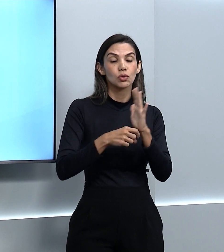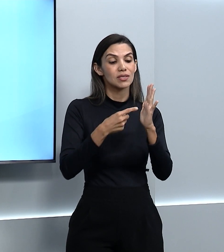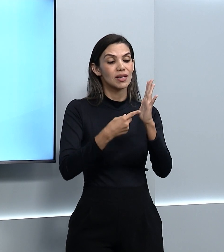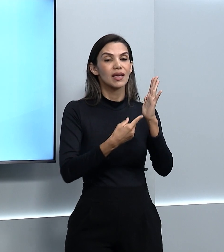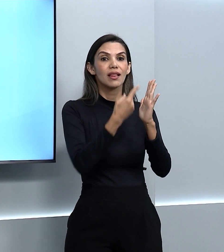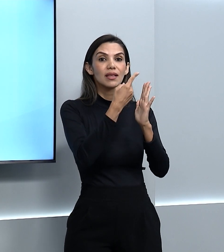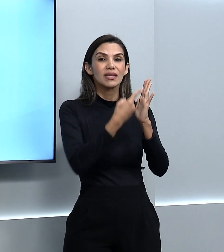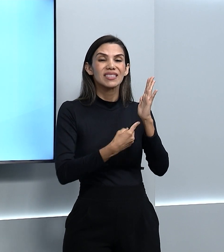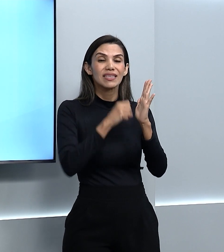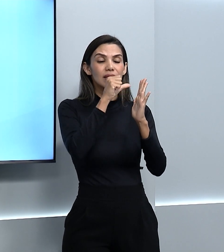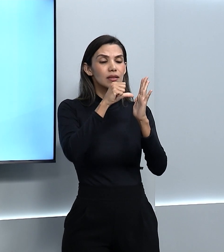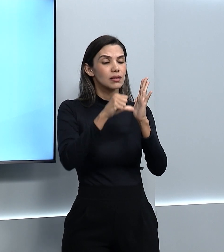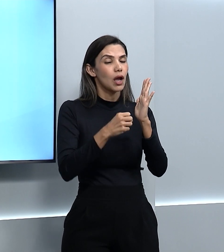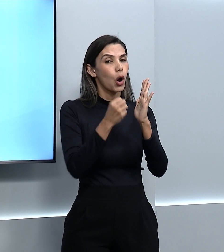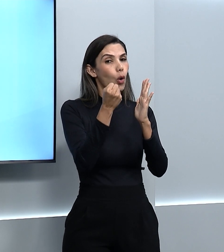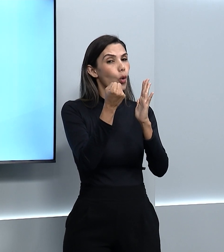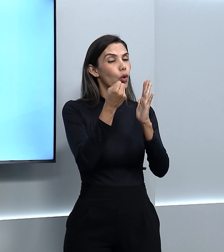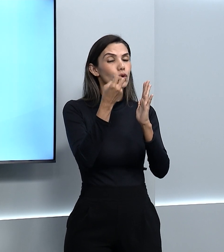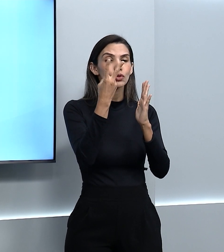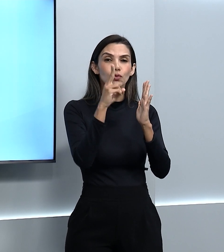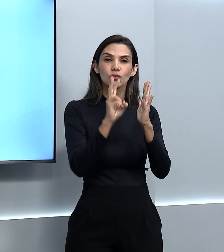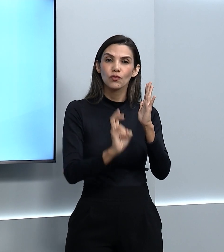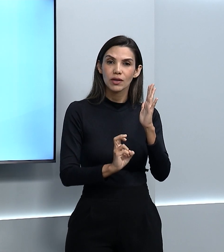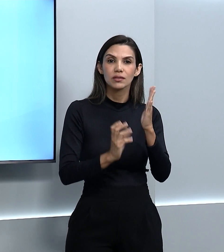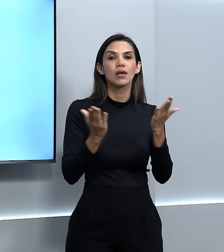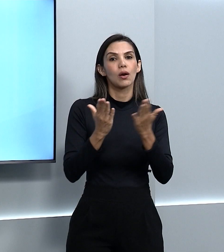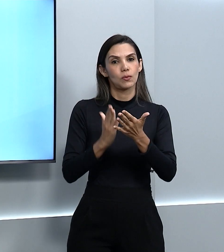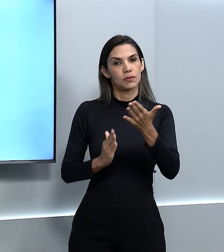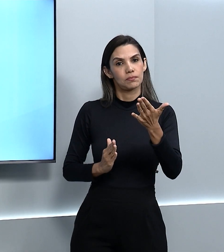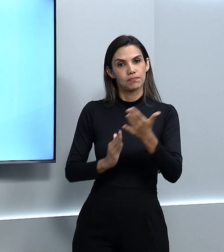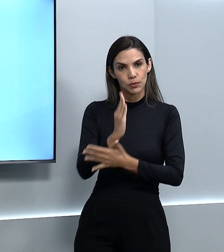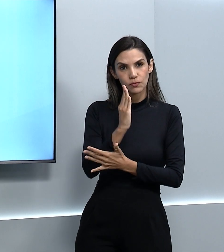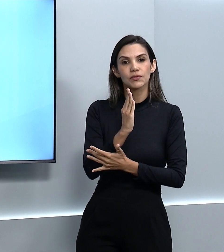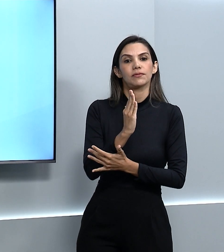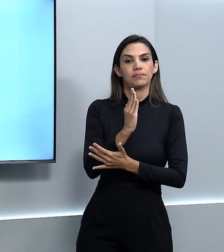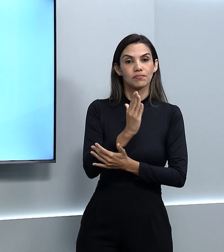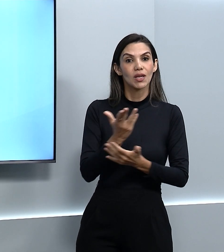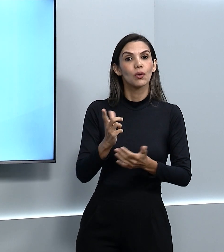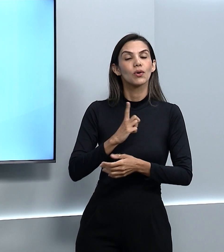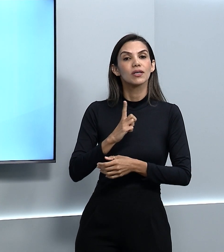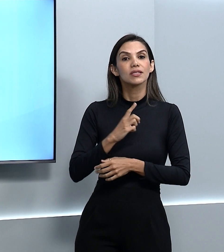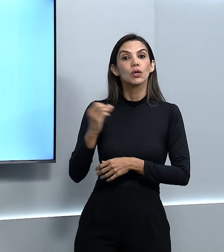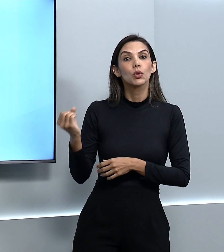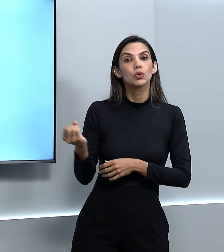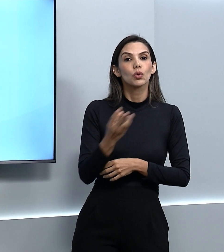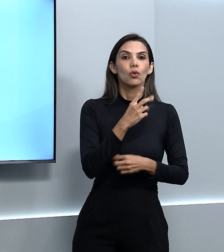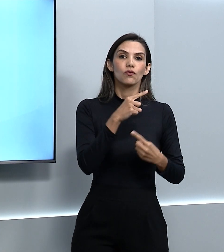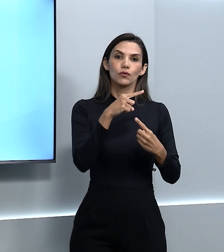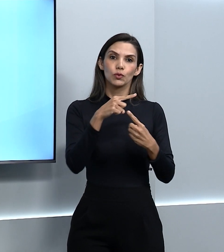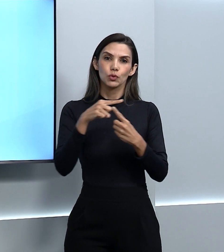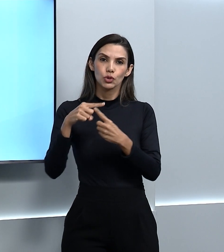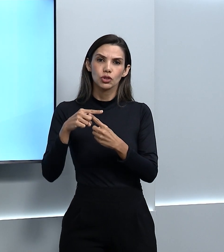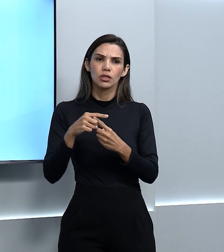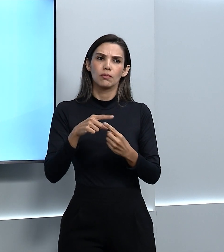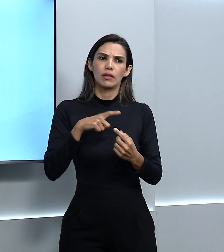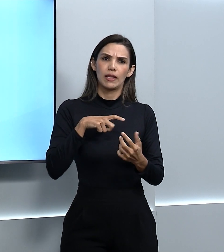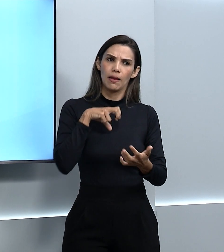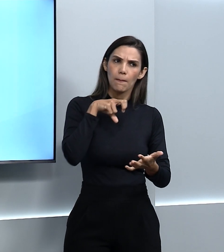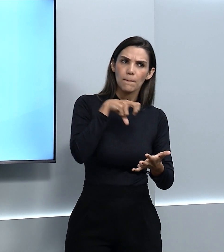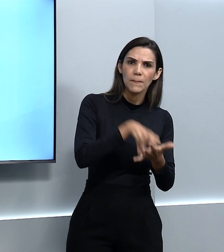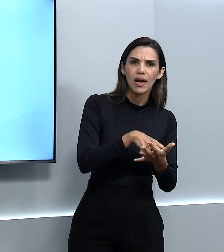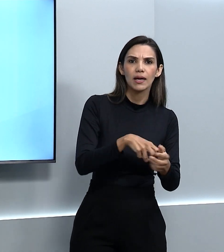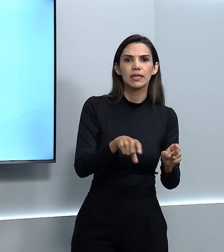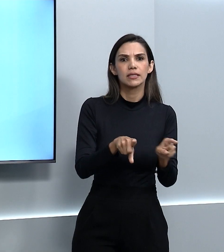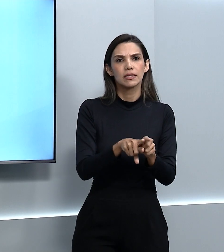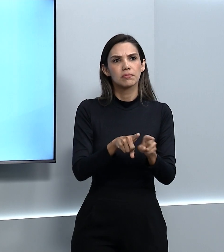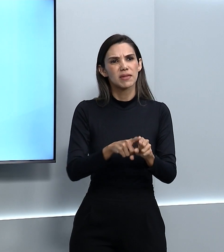8 versões até ser aprovado e cria um novo tipo penal, amplia penas, estabelece